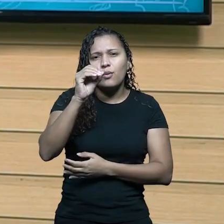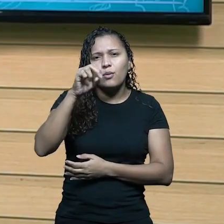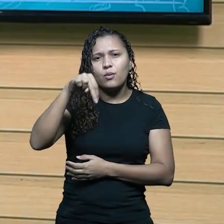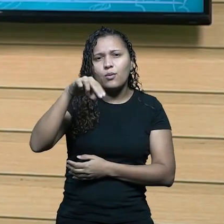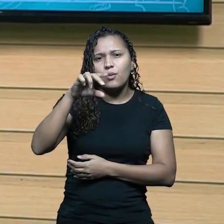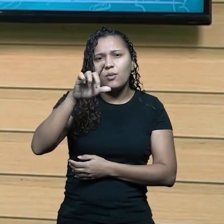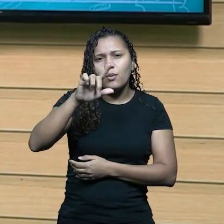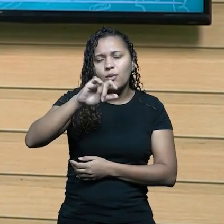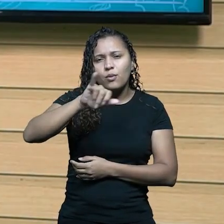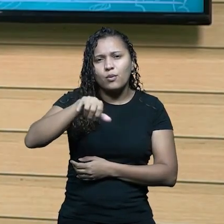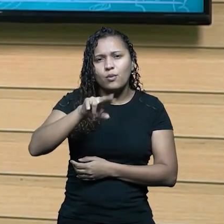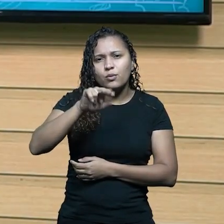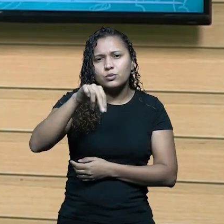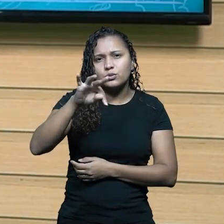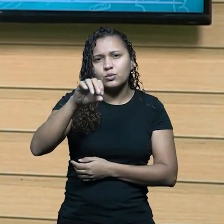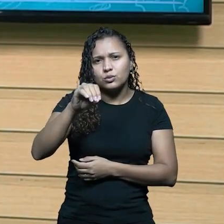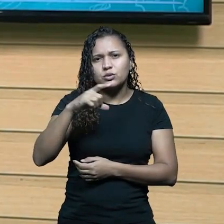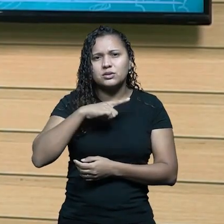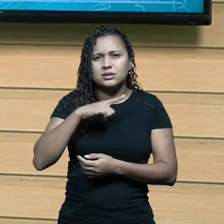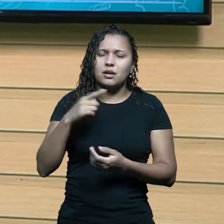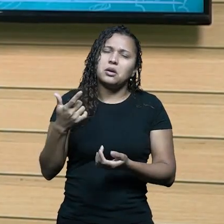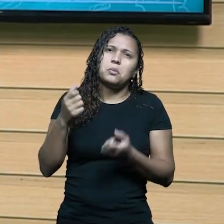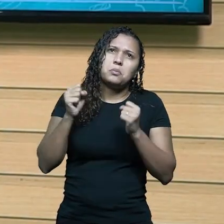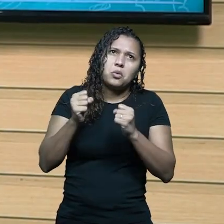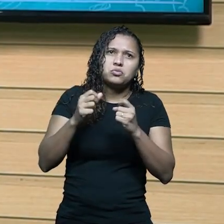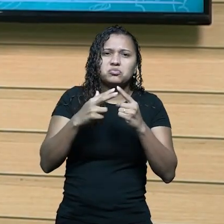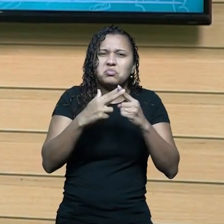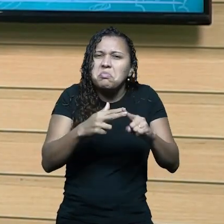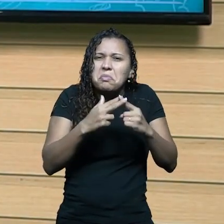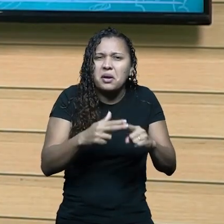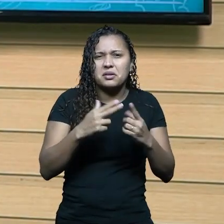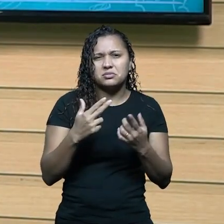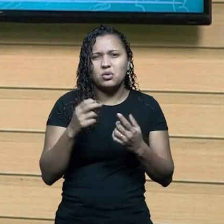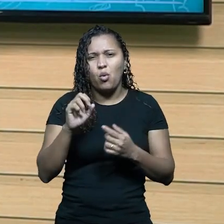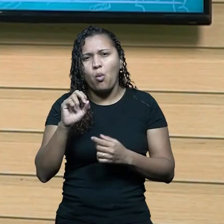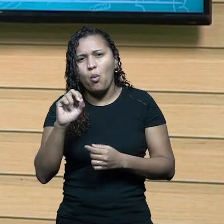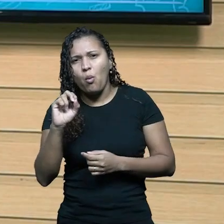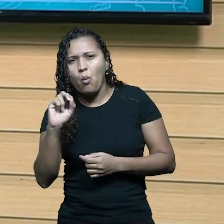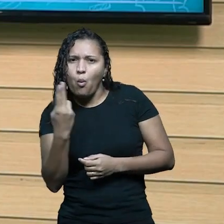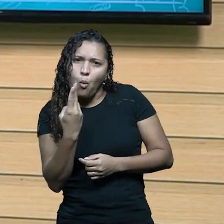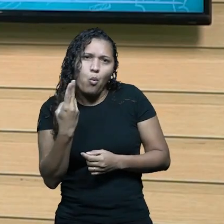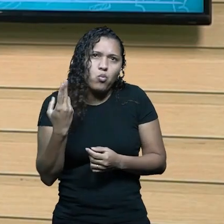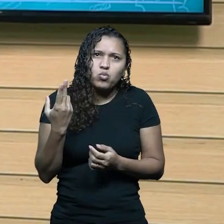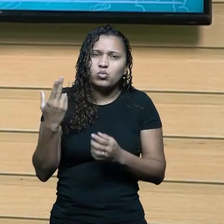os elementos de uma peça ou de uma construção.